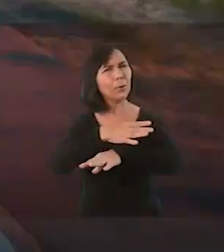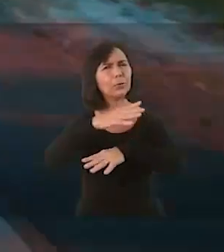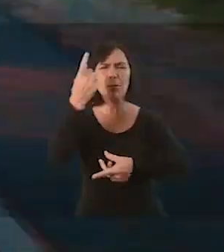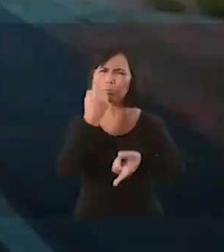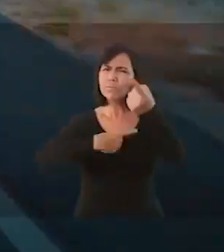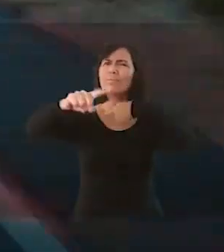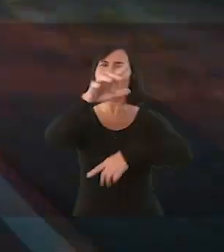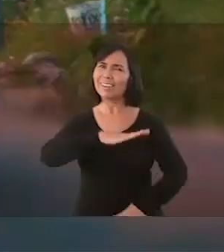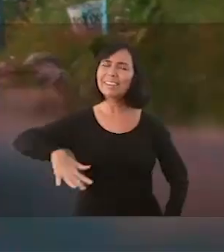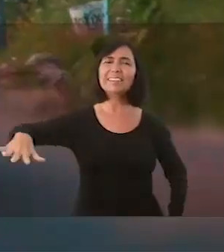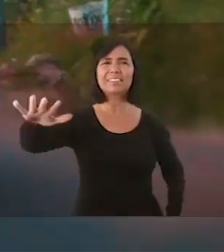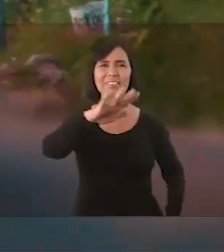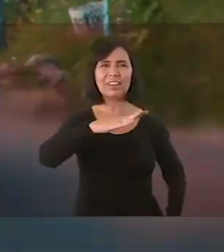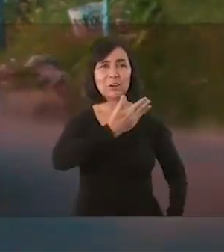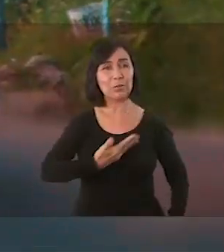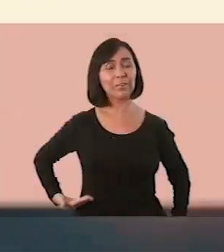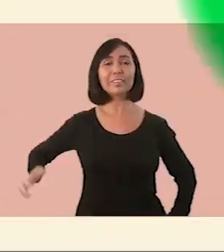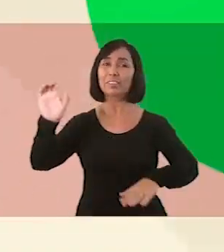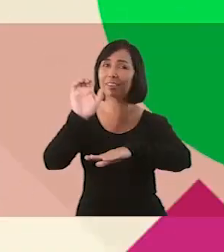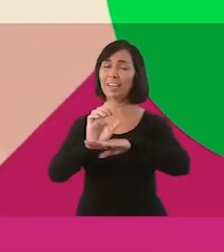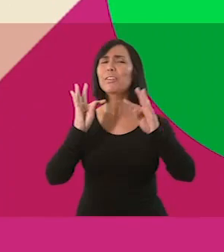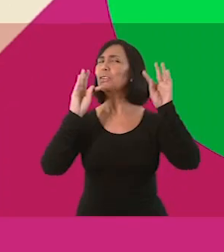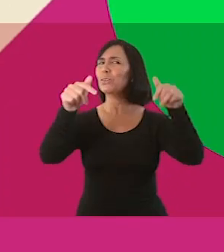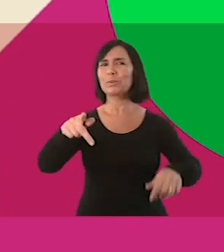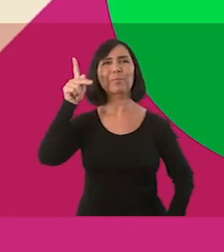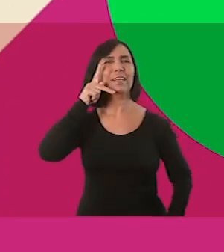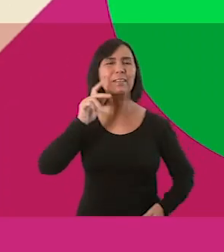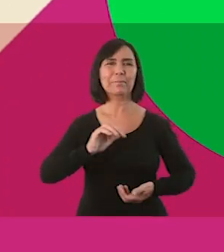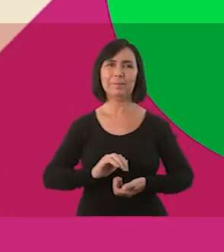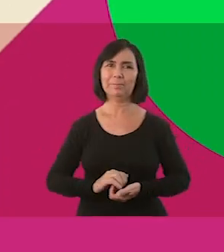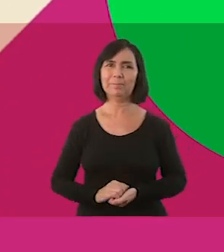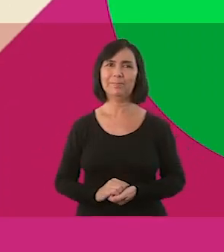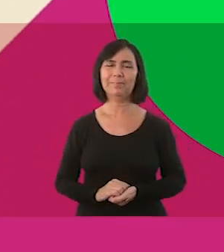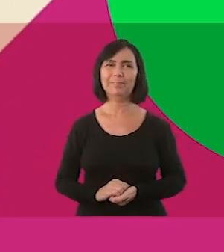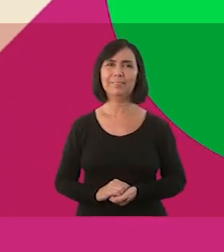levando mais desenvolvimento para a região. Governo do Estado. Somos todos Paraíba.